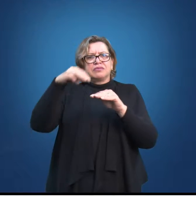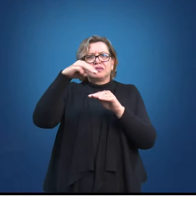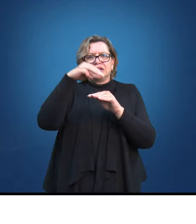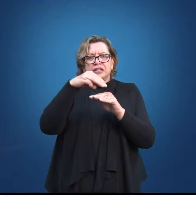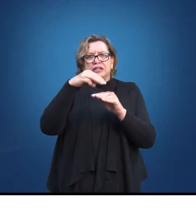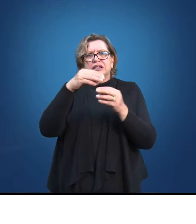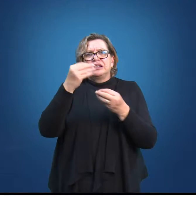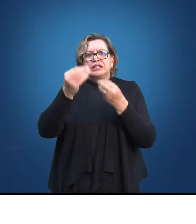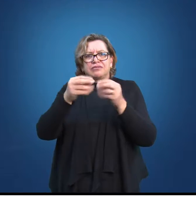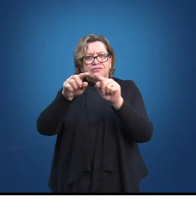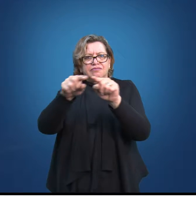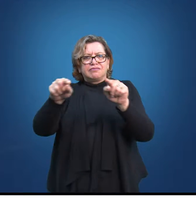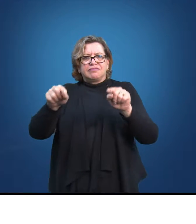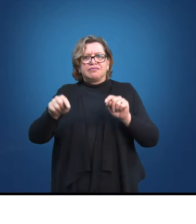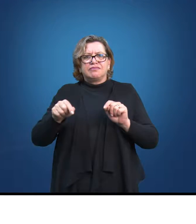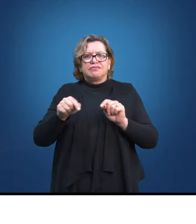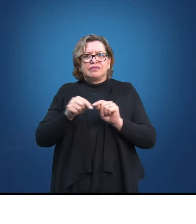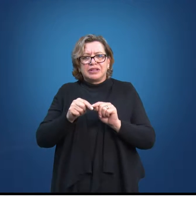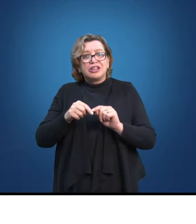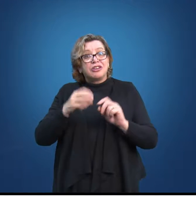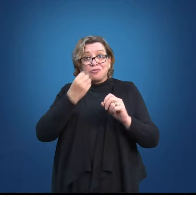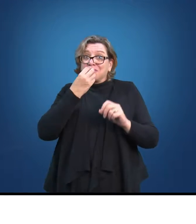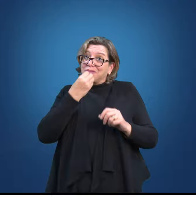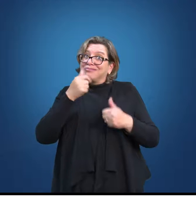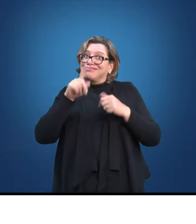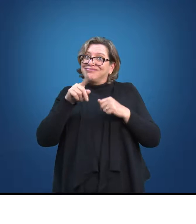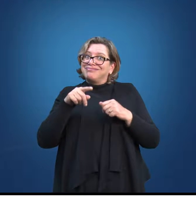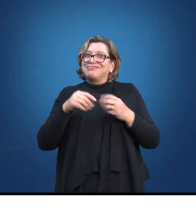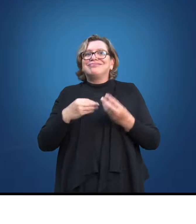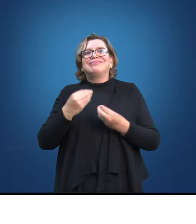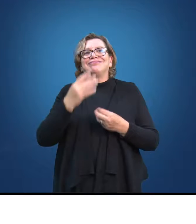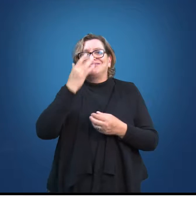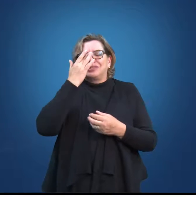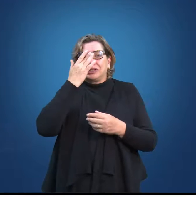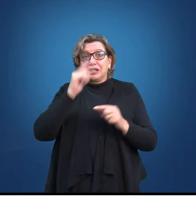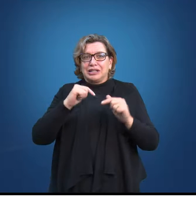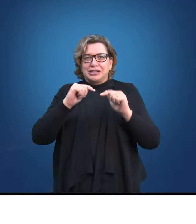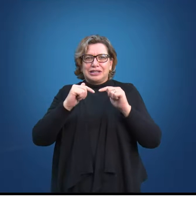mestrado dentro da minha sala de aula. E foi bem interessante, né?